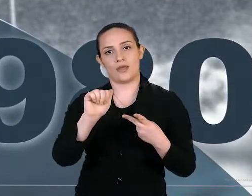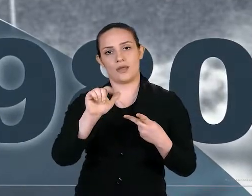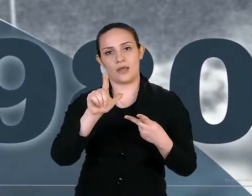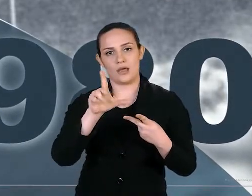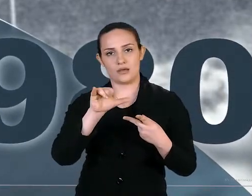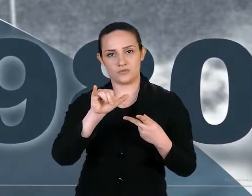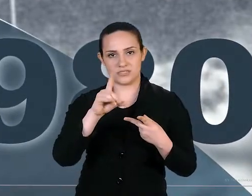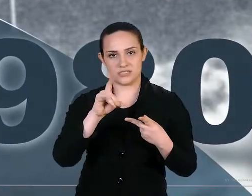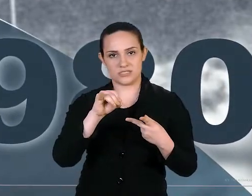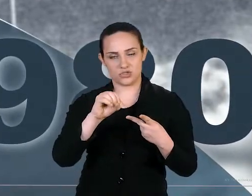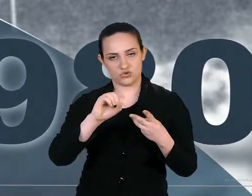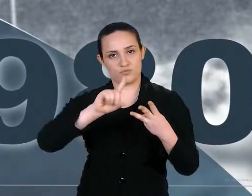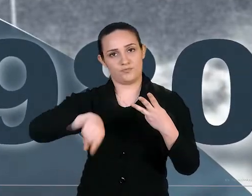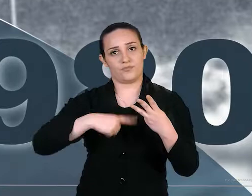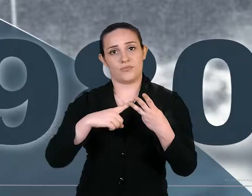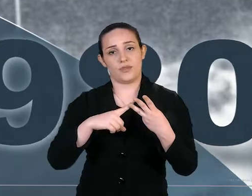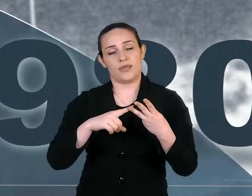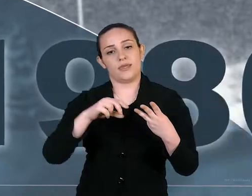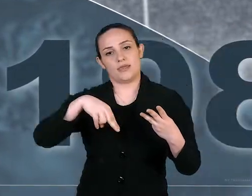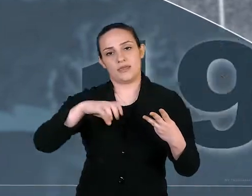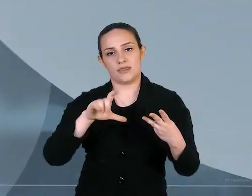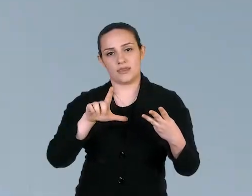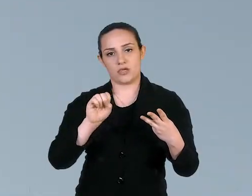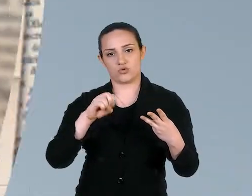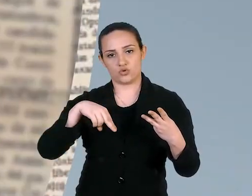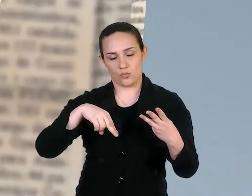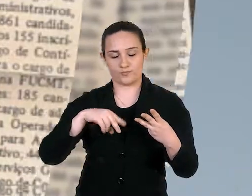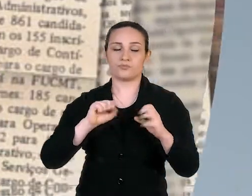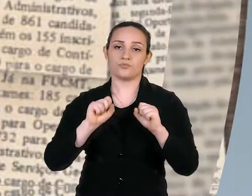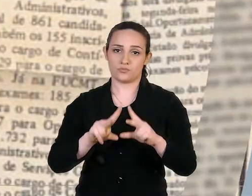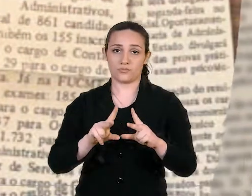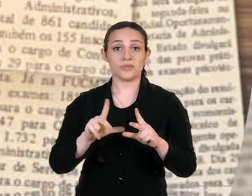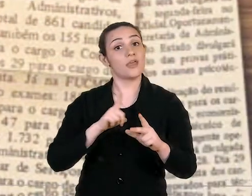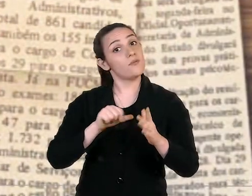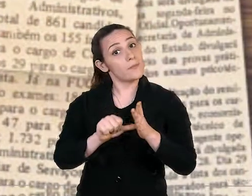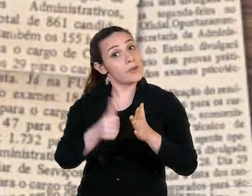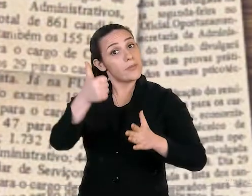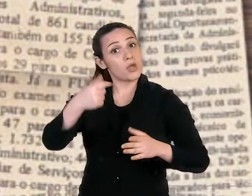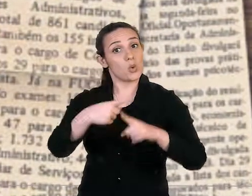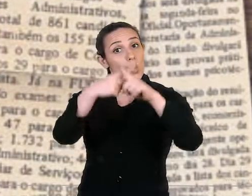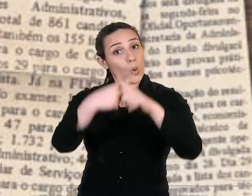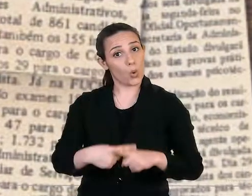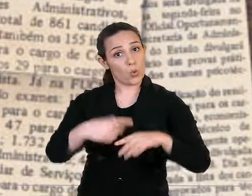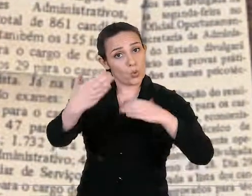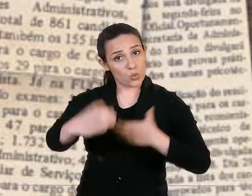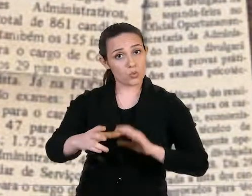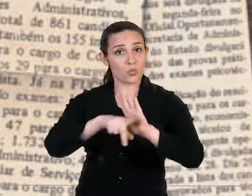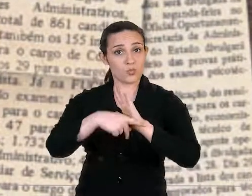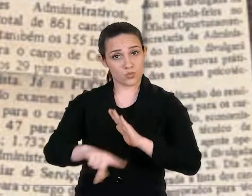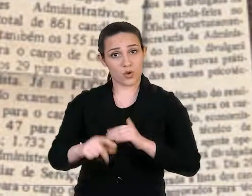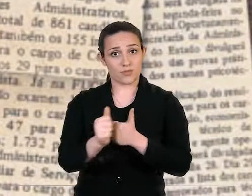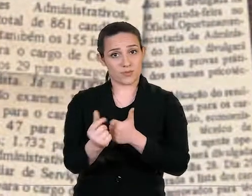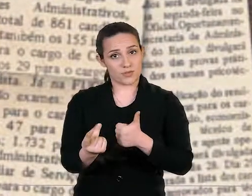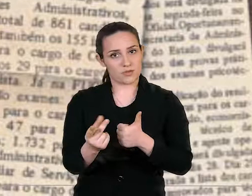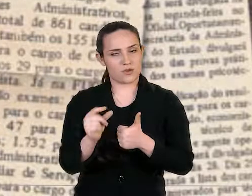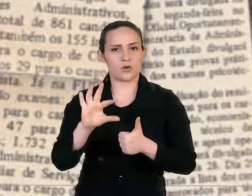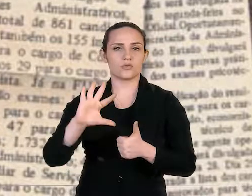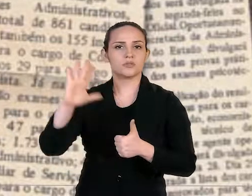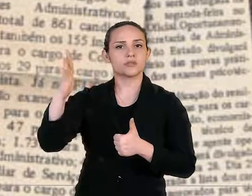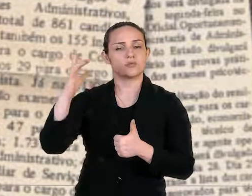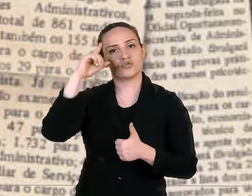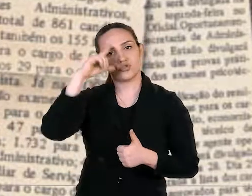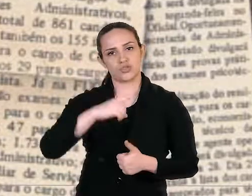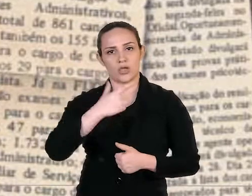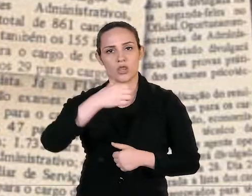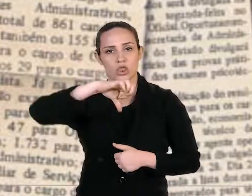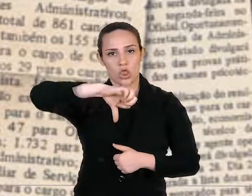Alcídio Pimentel e Nelson Benedito Neto. O primeiro concurso do Tribunal de Contas de Mato Grosso do Sul foi